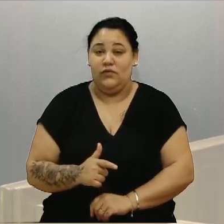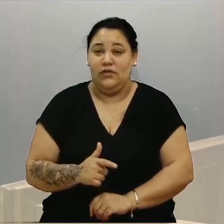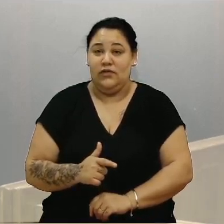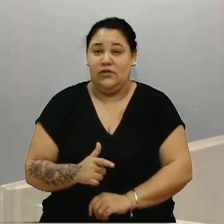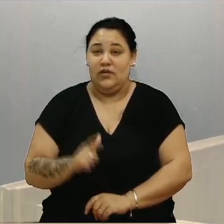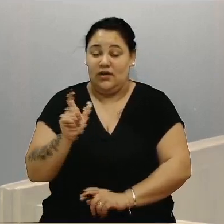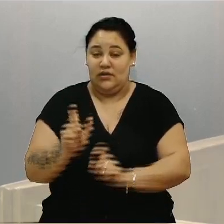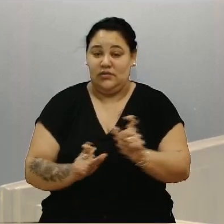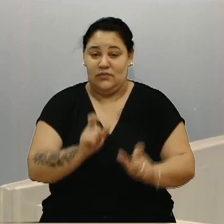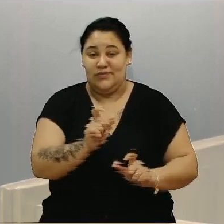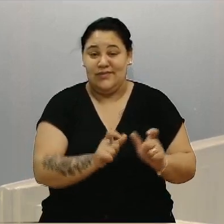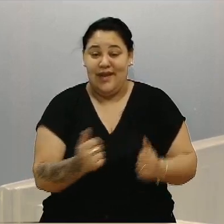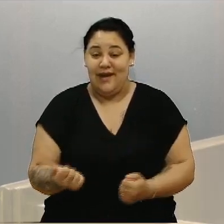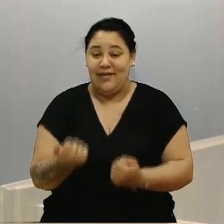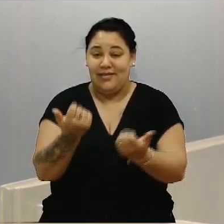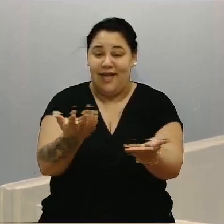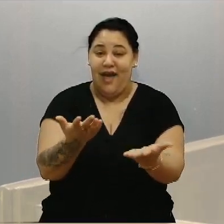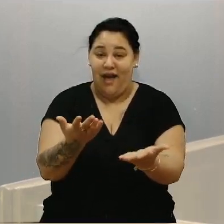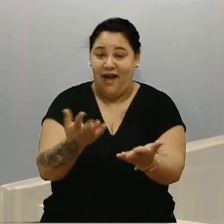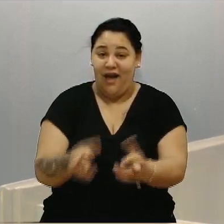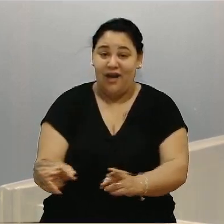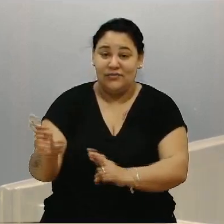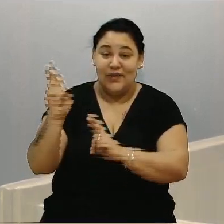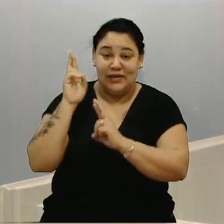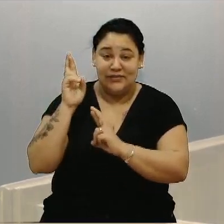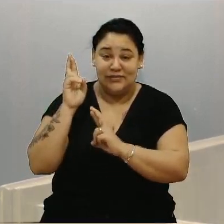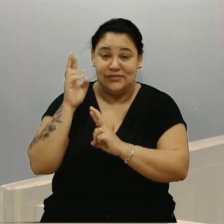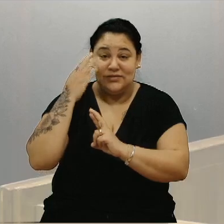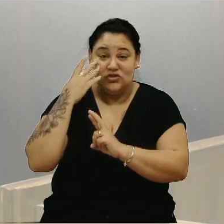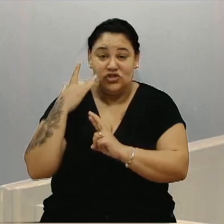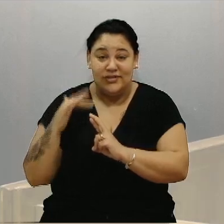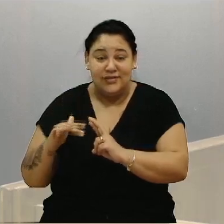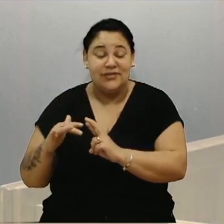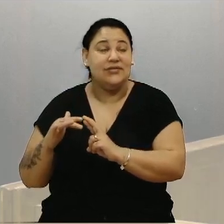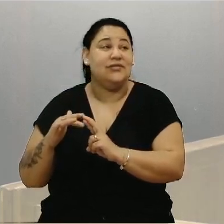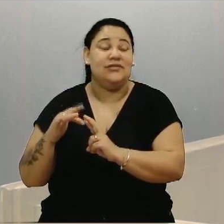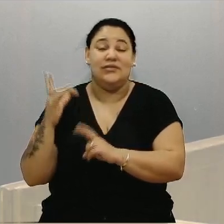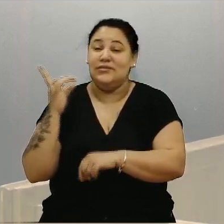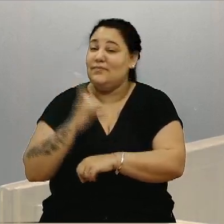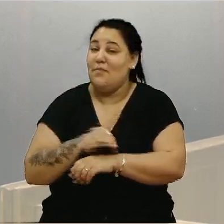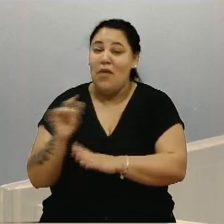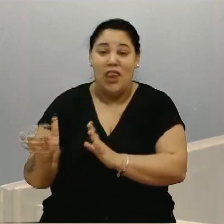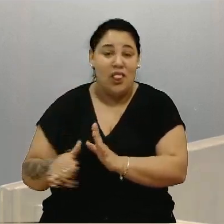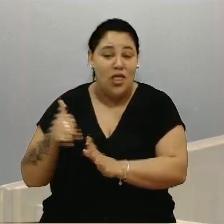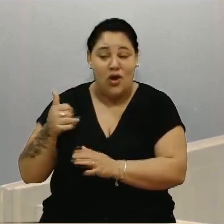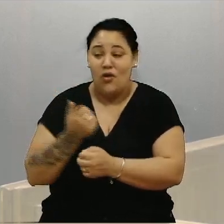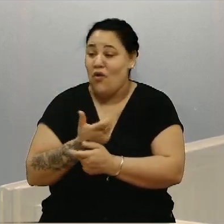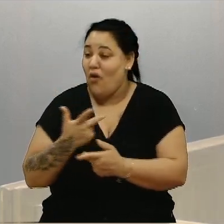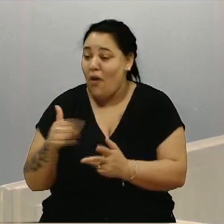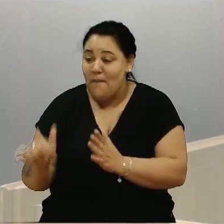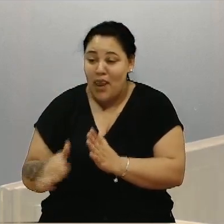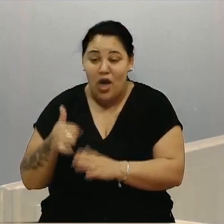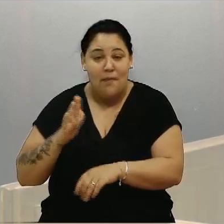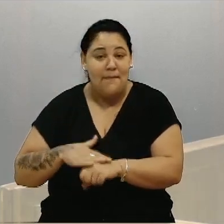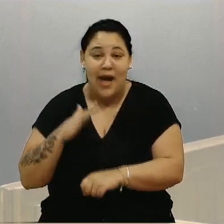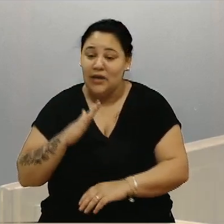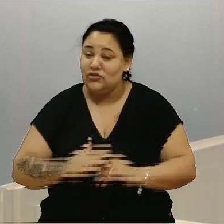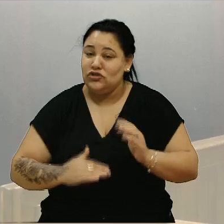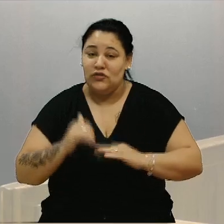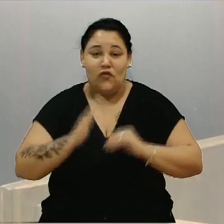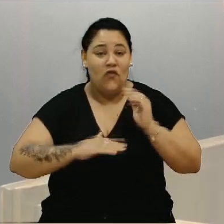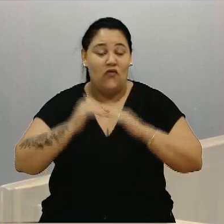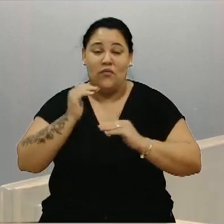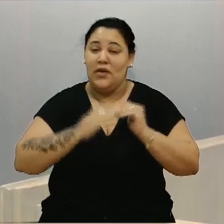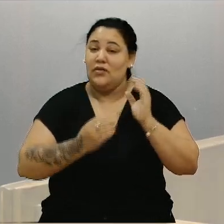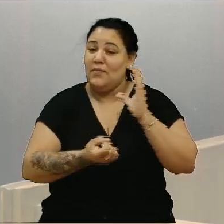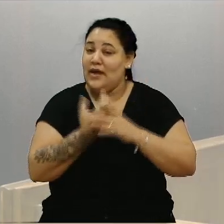a esperança de que dias melhores, de que situações melhores, de que mais desenvolvimento de políticas